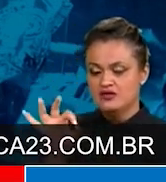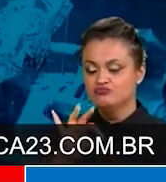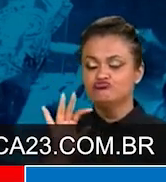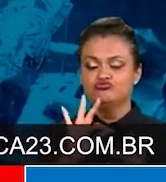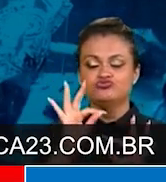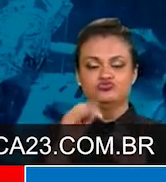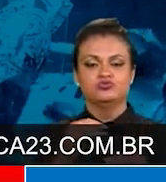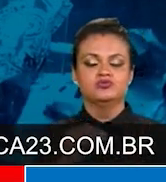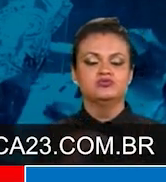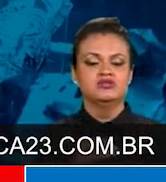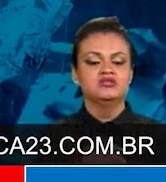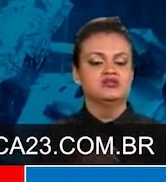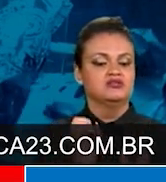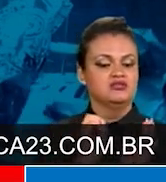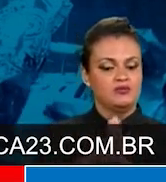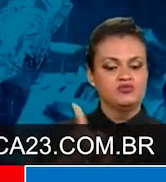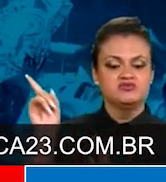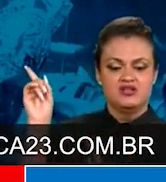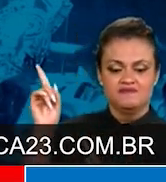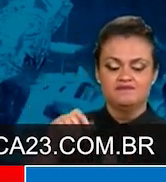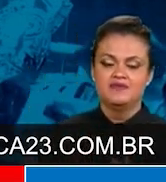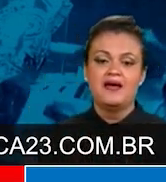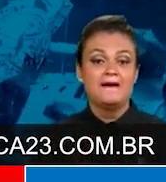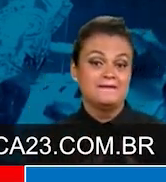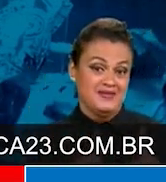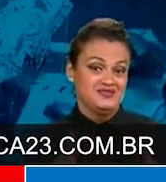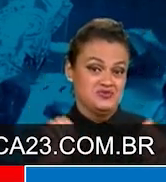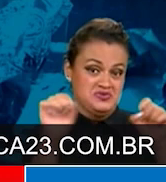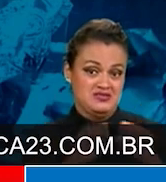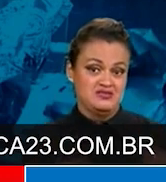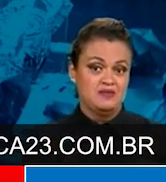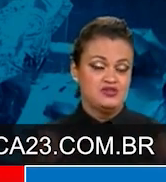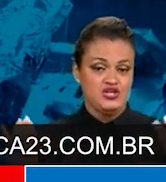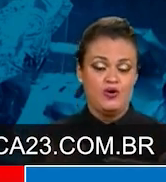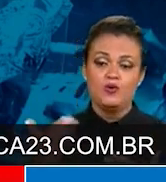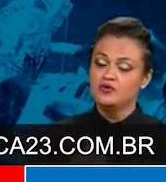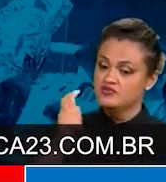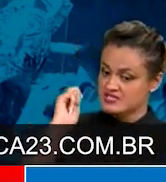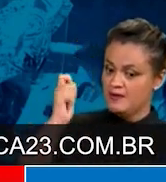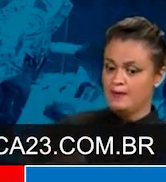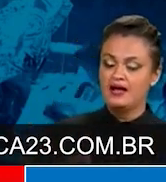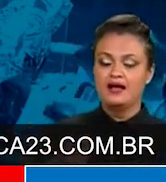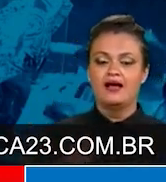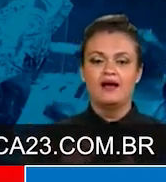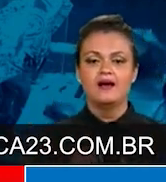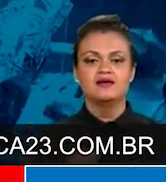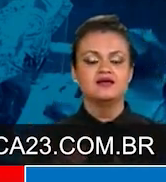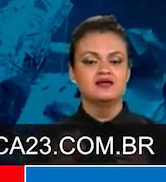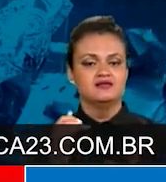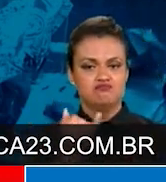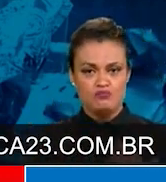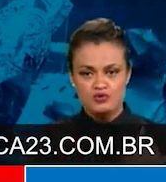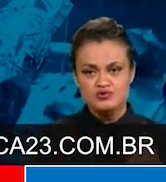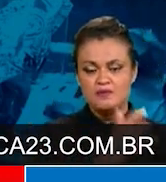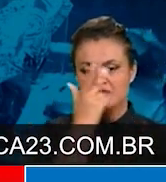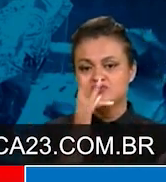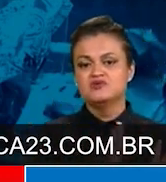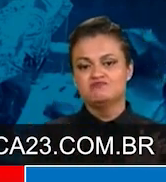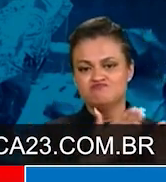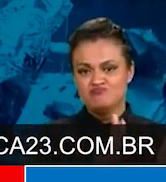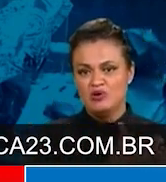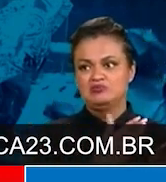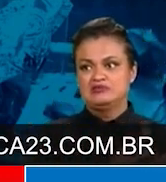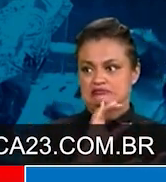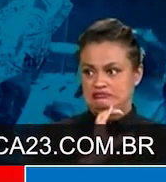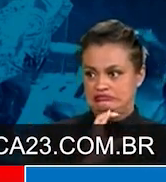tudo que entra nos cofres públicos. Só que pelo sistema atual, na hora de pagar impostos, os mais pobres comprometem uma